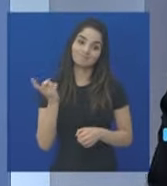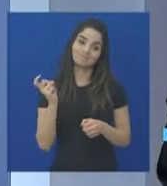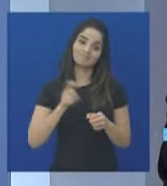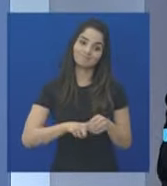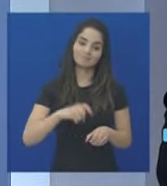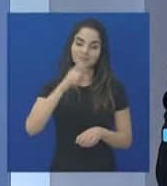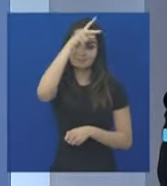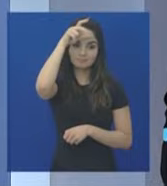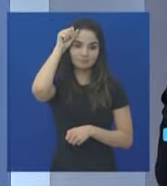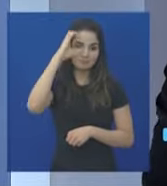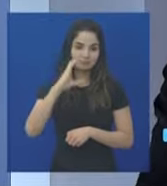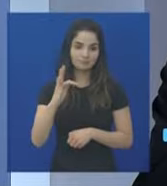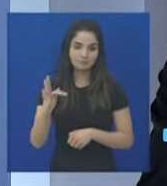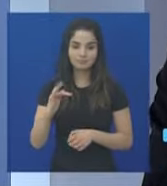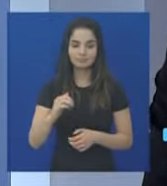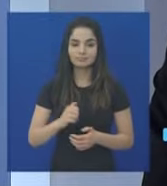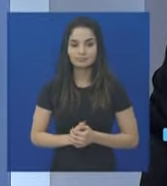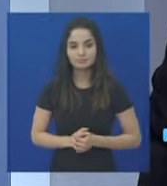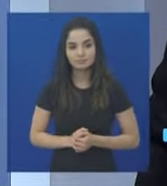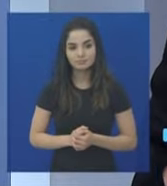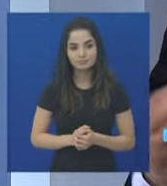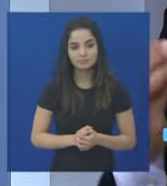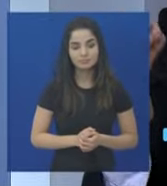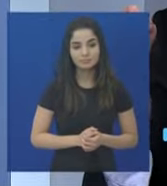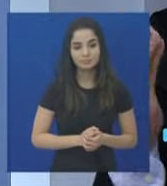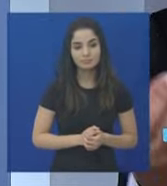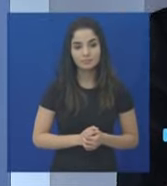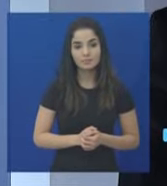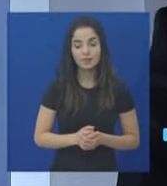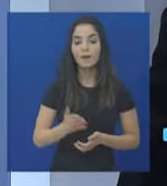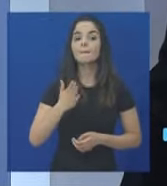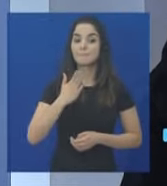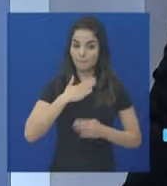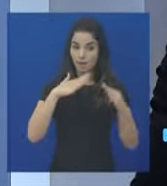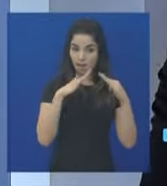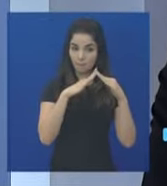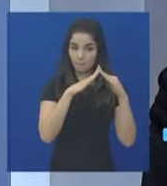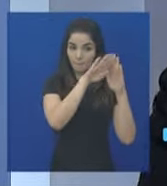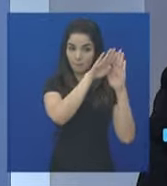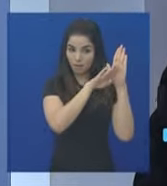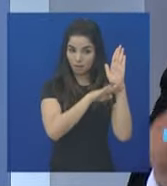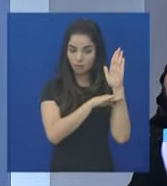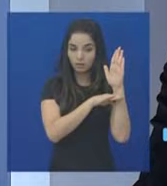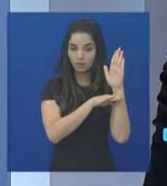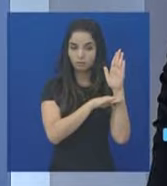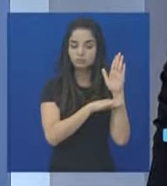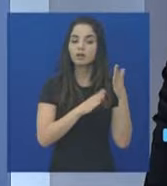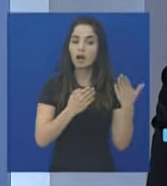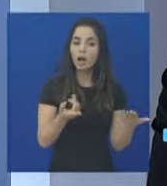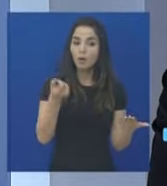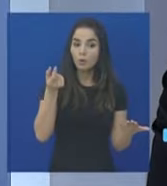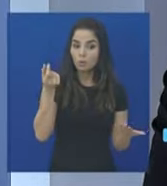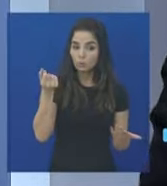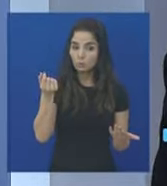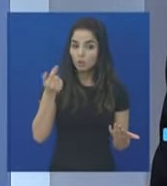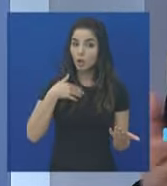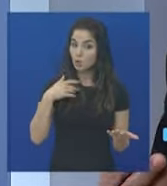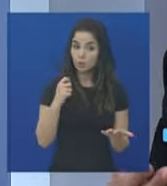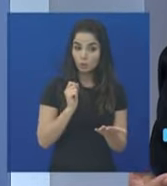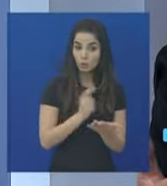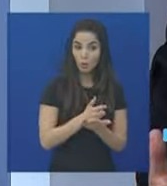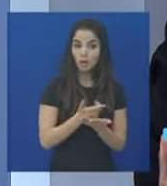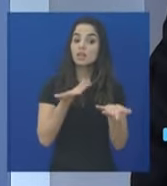prefeito de Cabo Frio. Em relação ao meu apartamento, ele foi declarado, foi o preço que eu comprei e